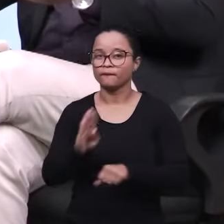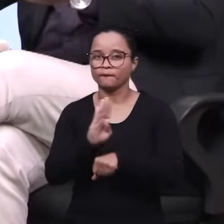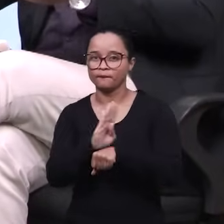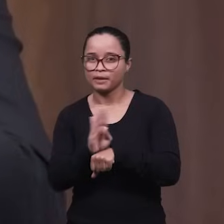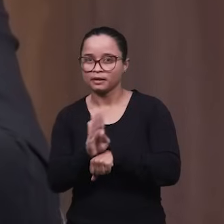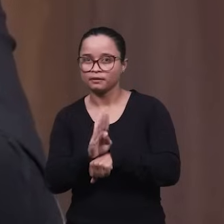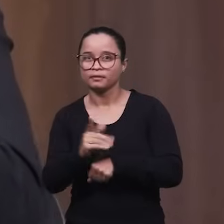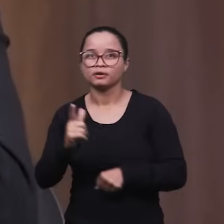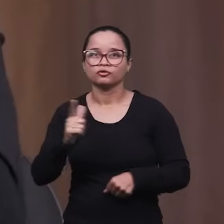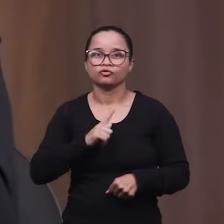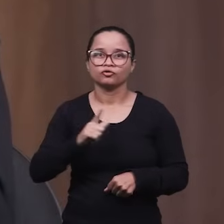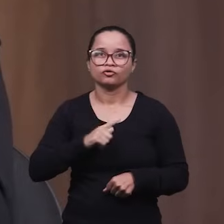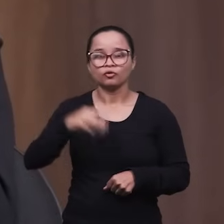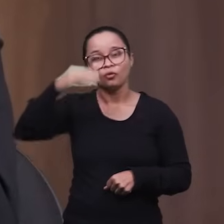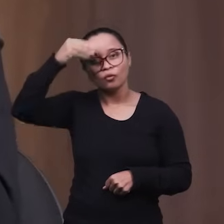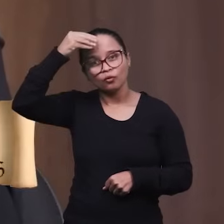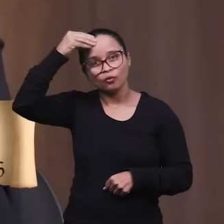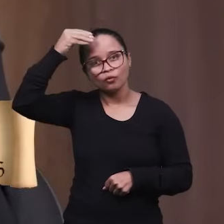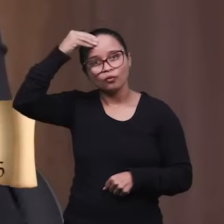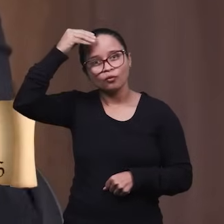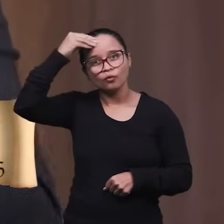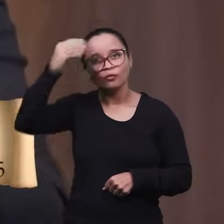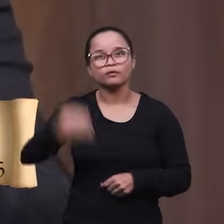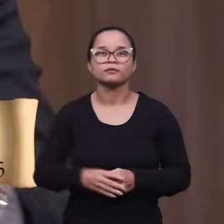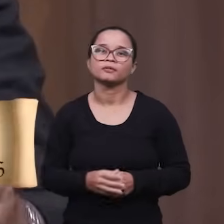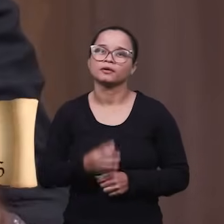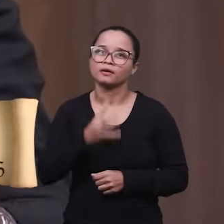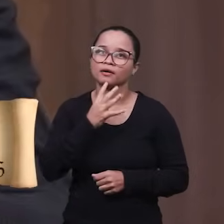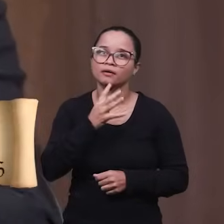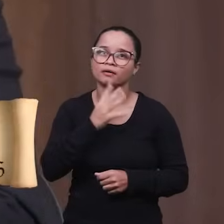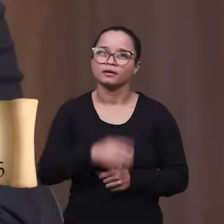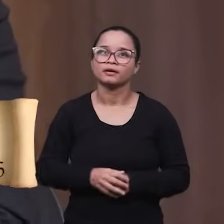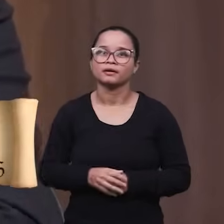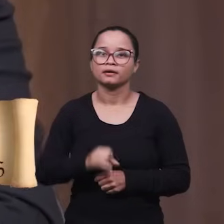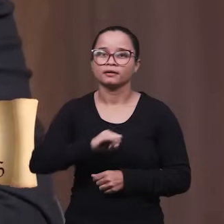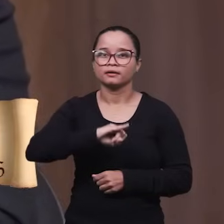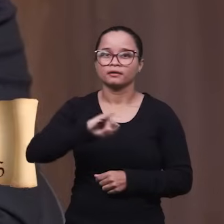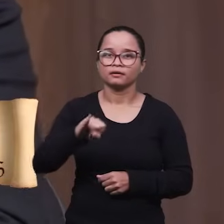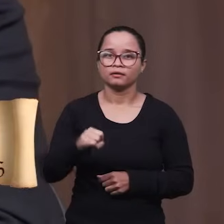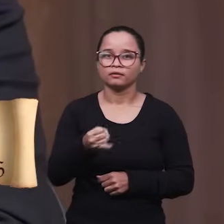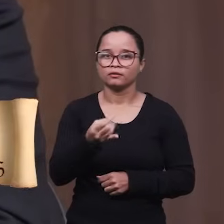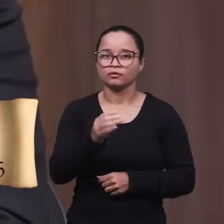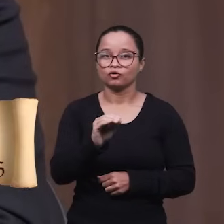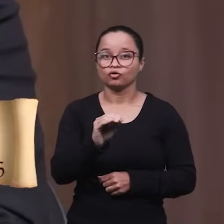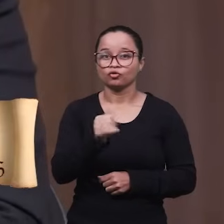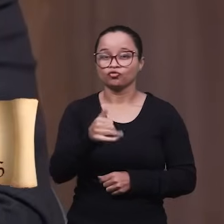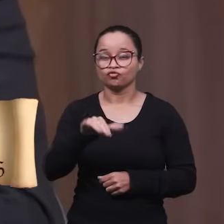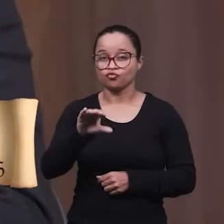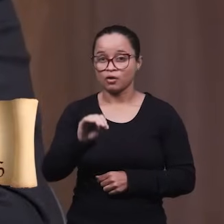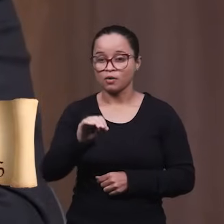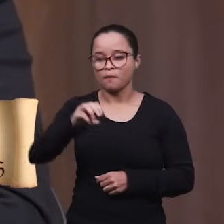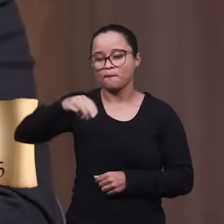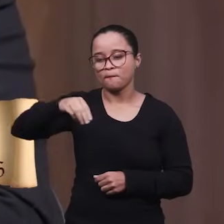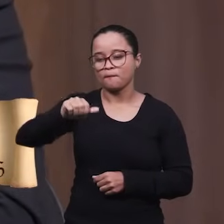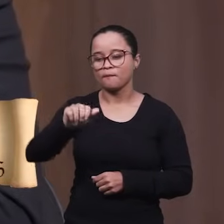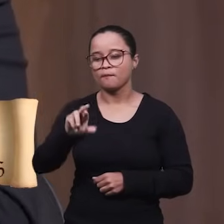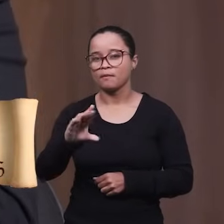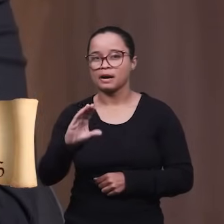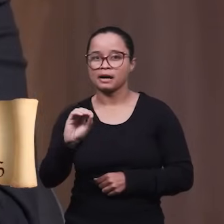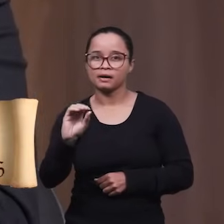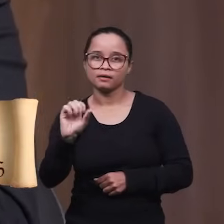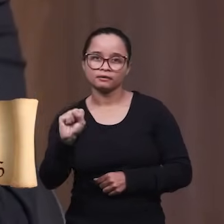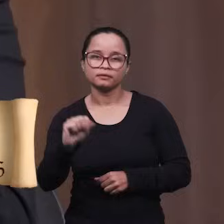tinha um sobrinho, que nós, né, conhecemos, é João Marcos, era sobrinho de Barnabé. Então,